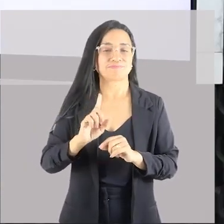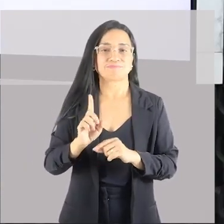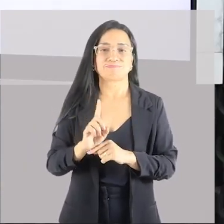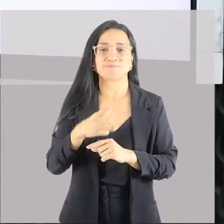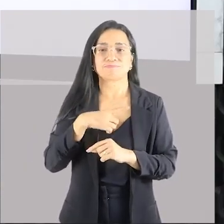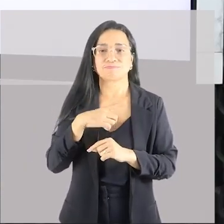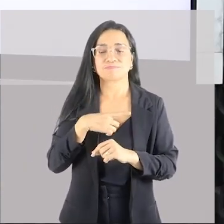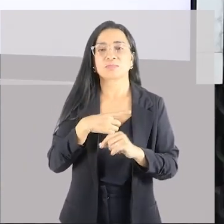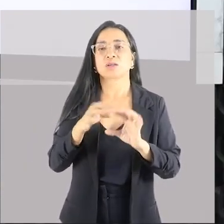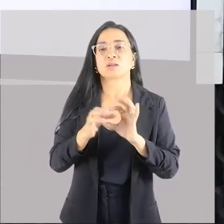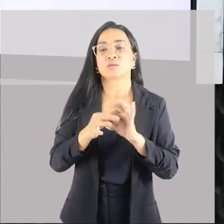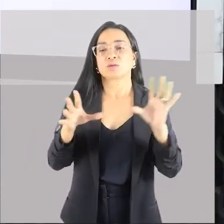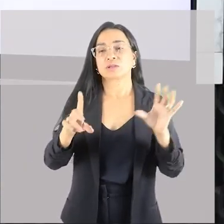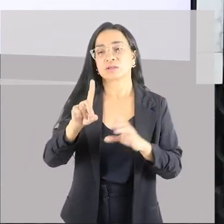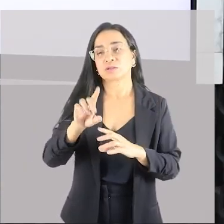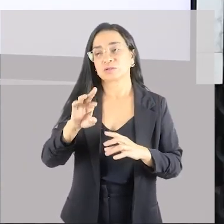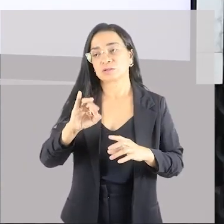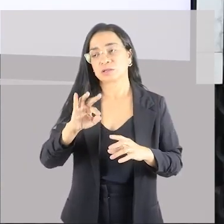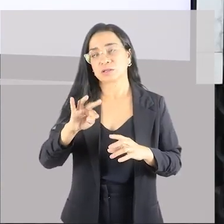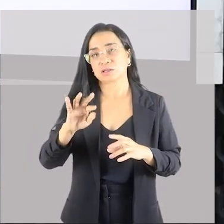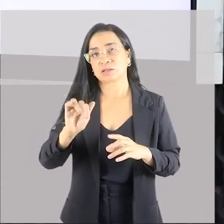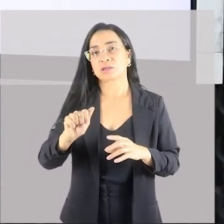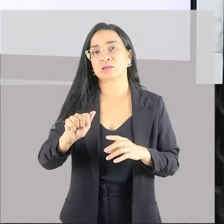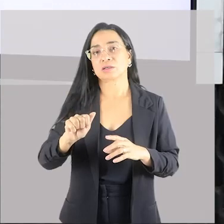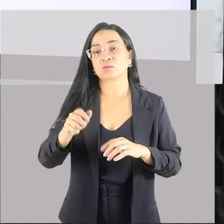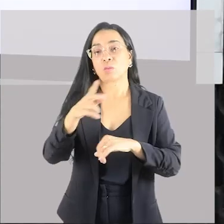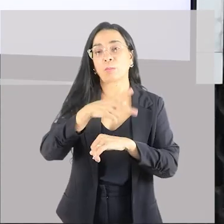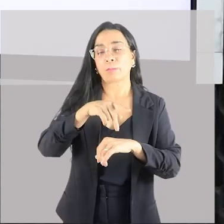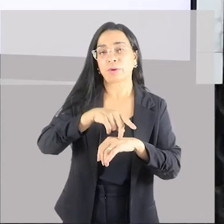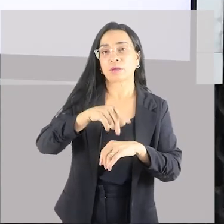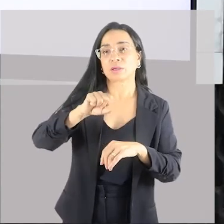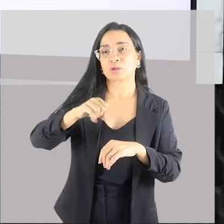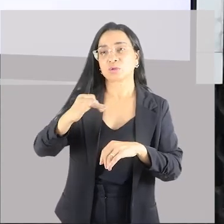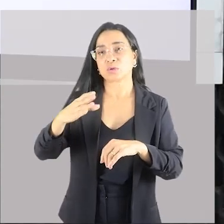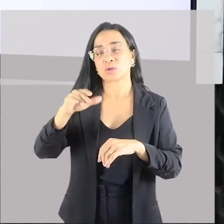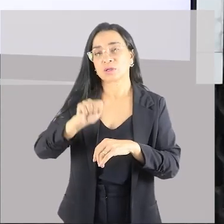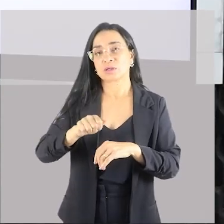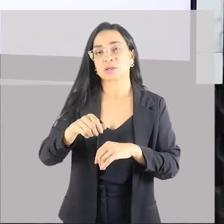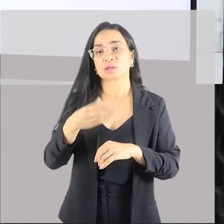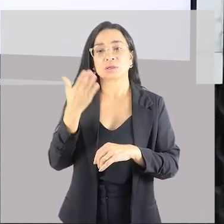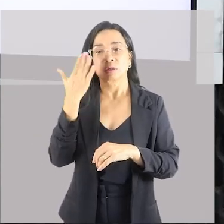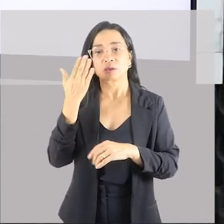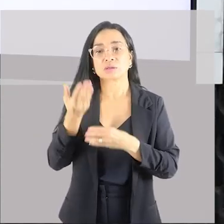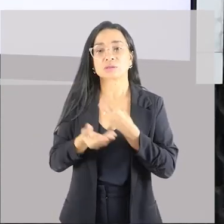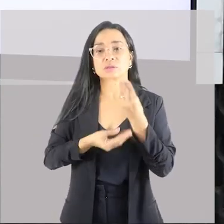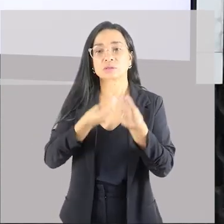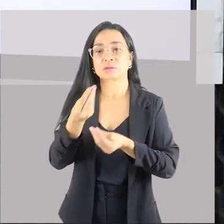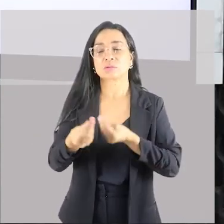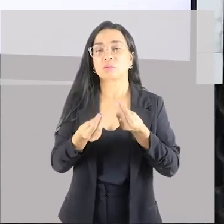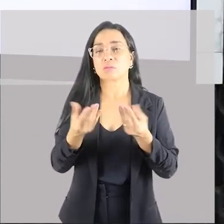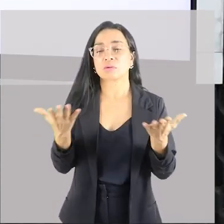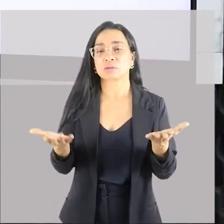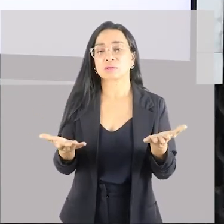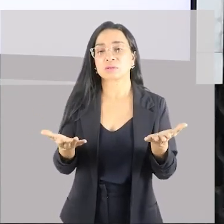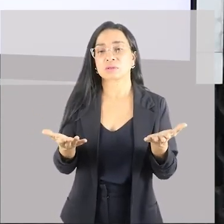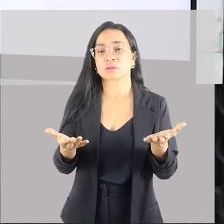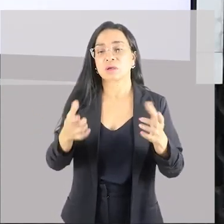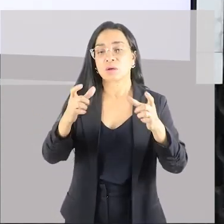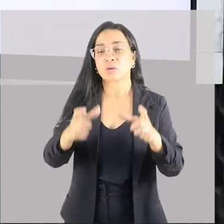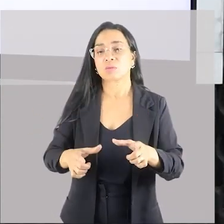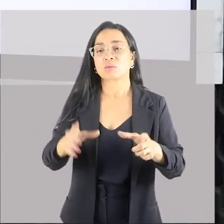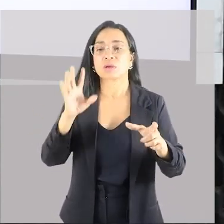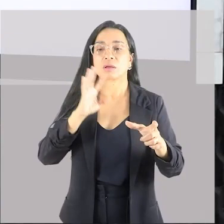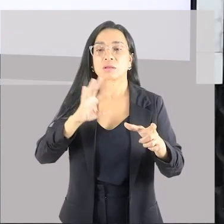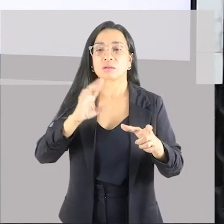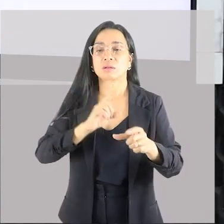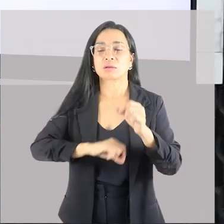A democracia direta na Suíça, ela é entendida lá desta forma. Um lugar muito legal, que vê estudos, você vai